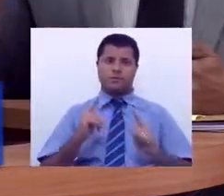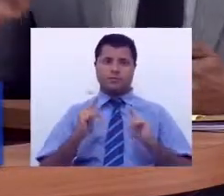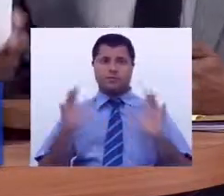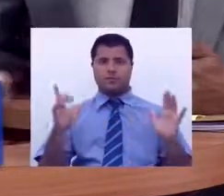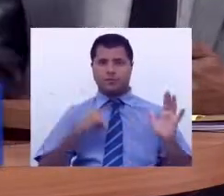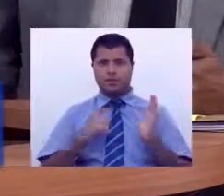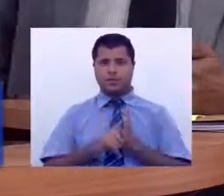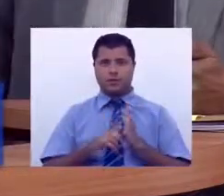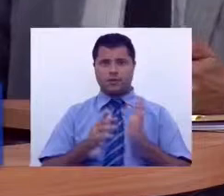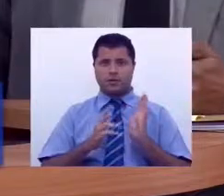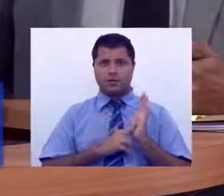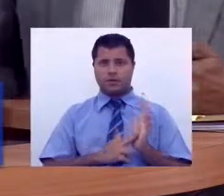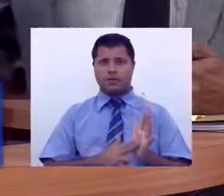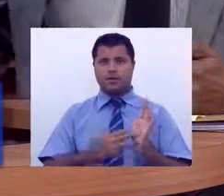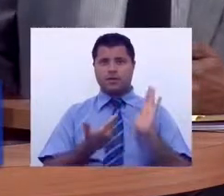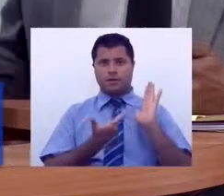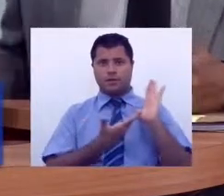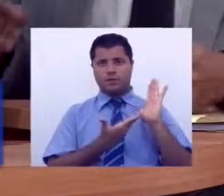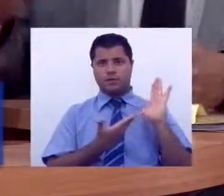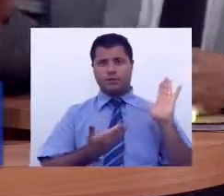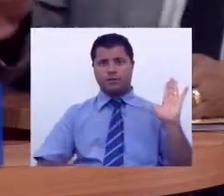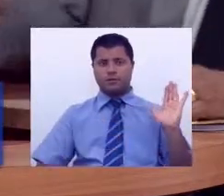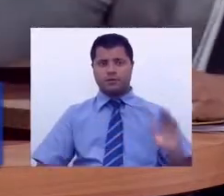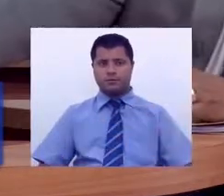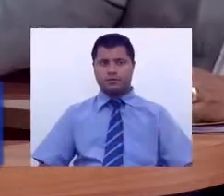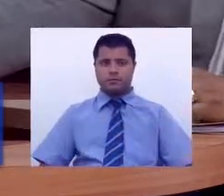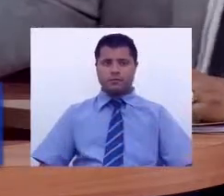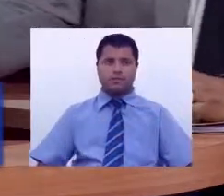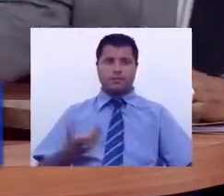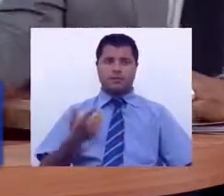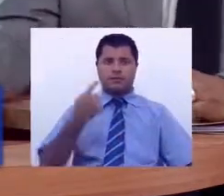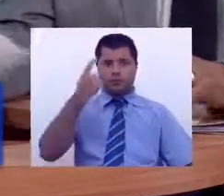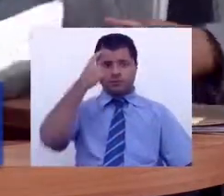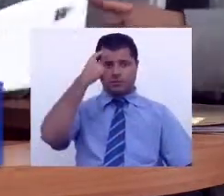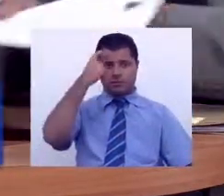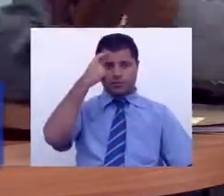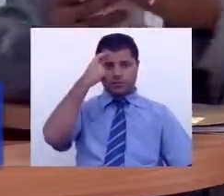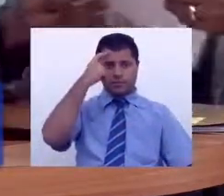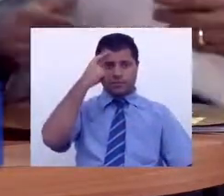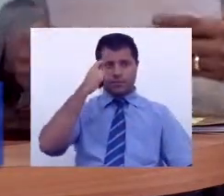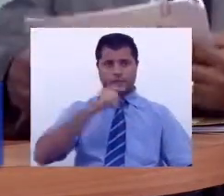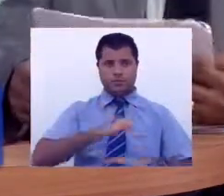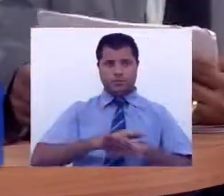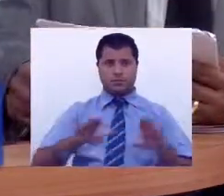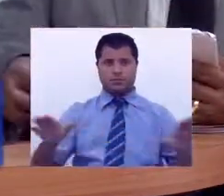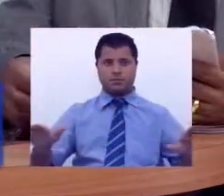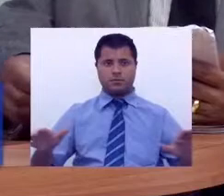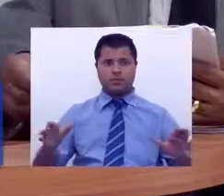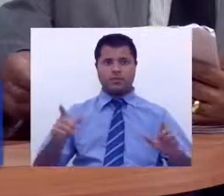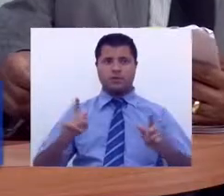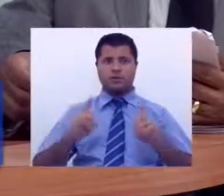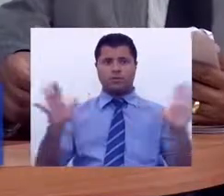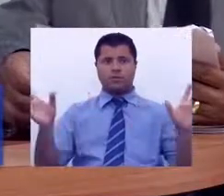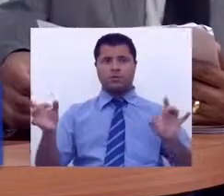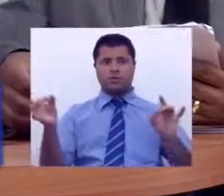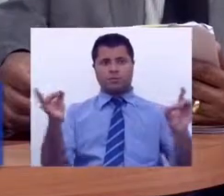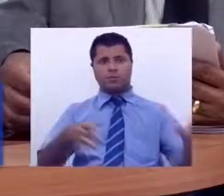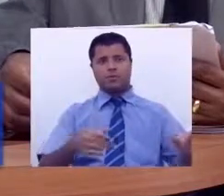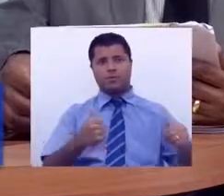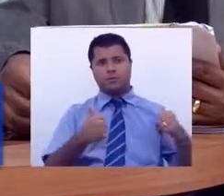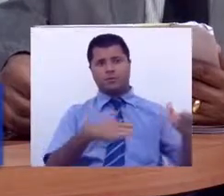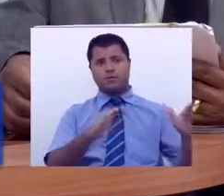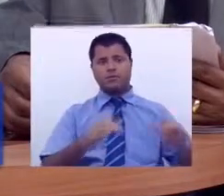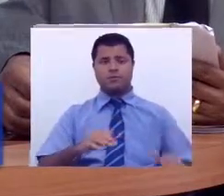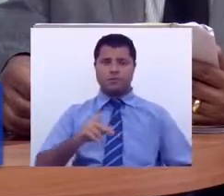mão. Então ele não poderia simplesmente deixar vencer o contrato e deixar o Deus dará a cidade de Guarulhos, o município, as UBS,